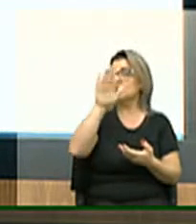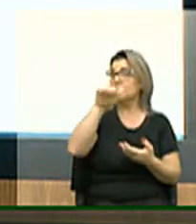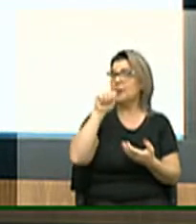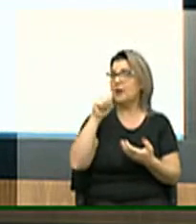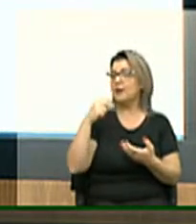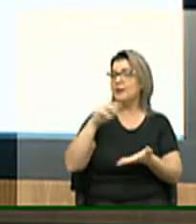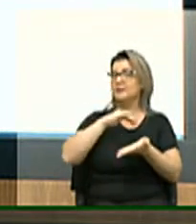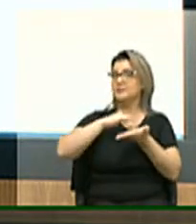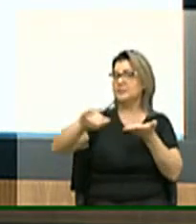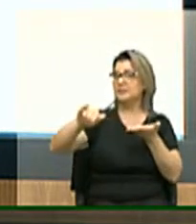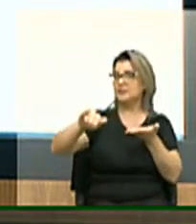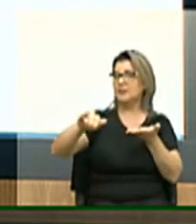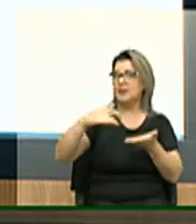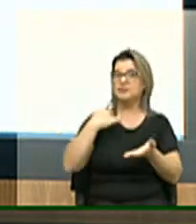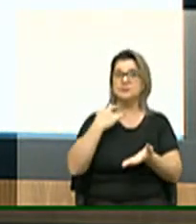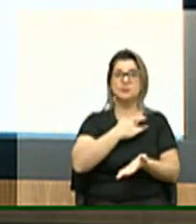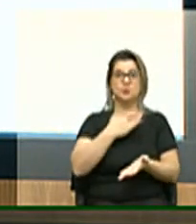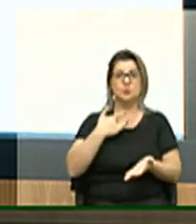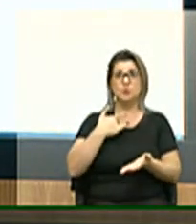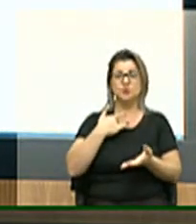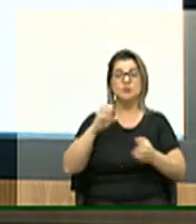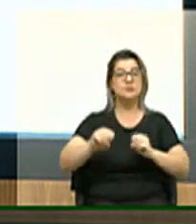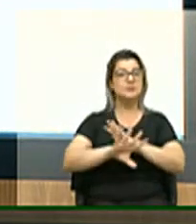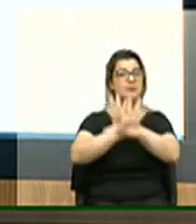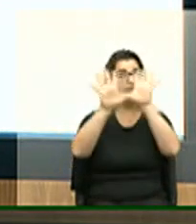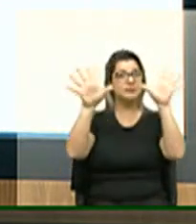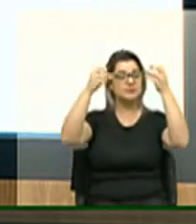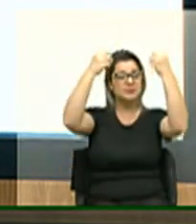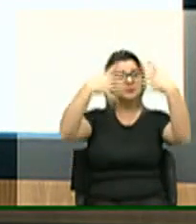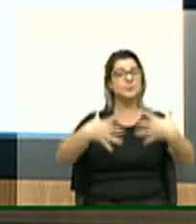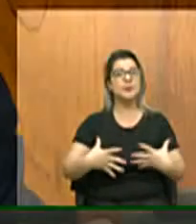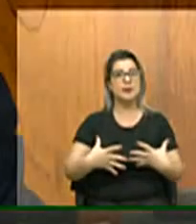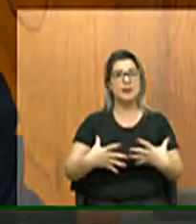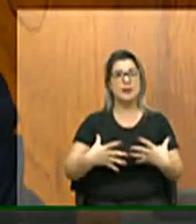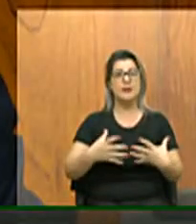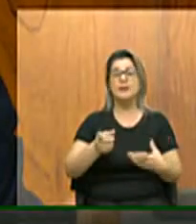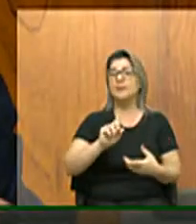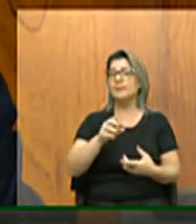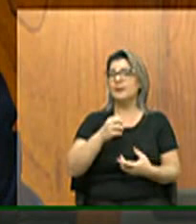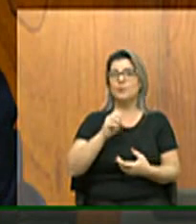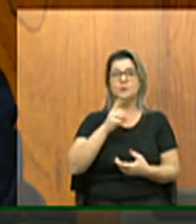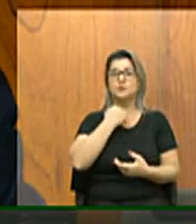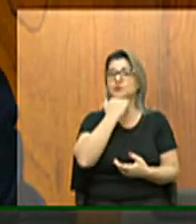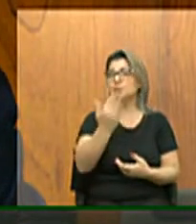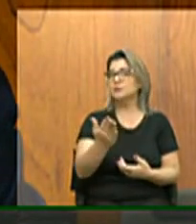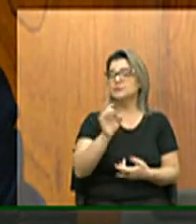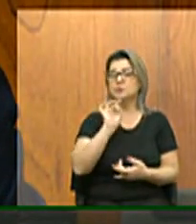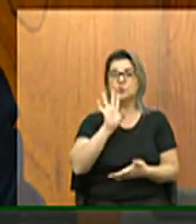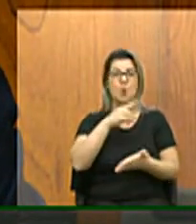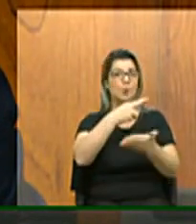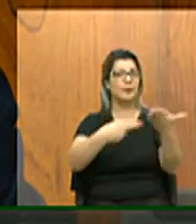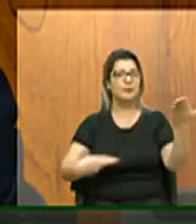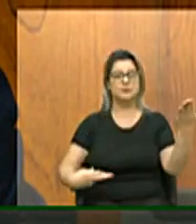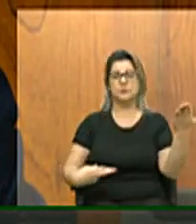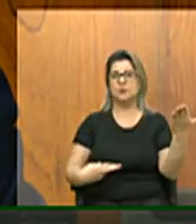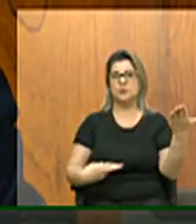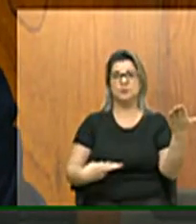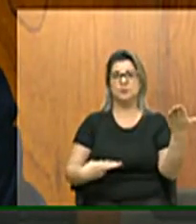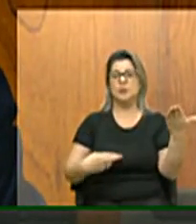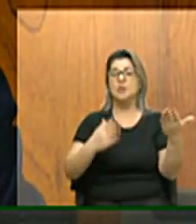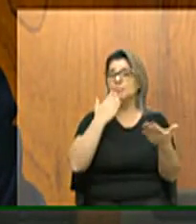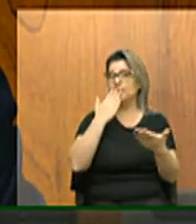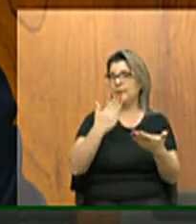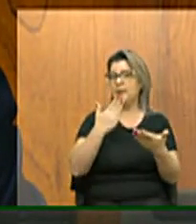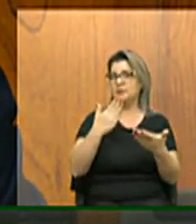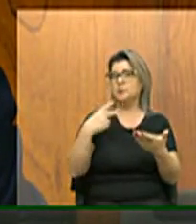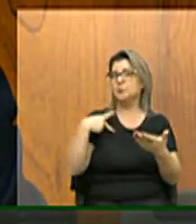é um relatório que vai resolver esse problema. Sim, mas eu faço deputado... um apelo à Vossa Excelência